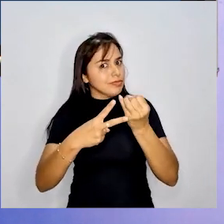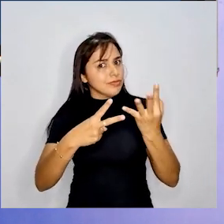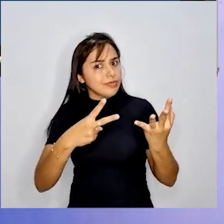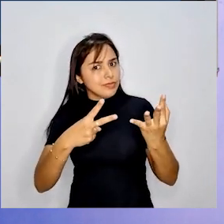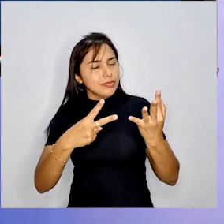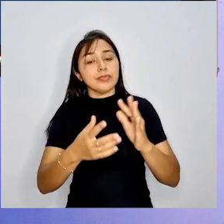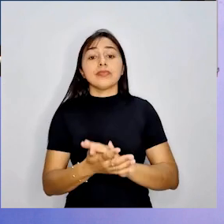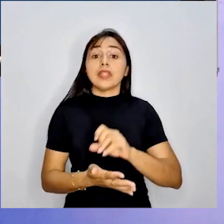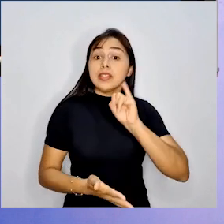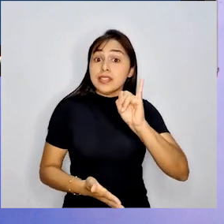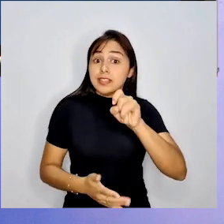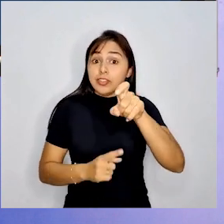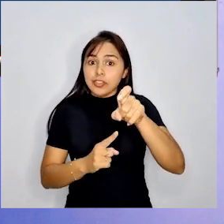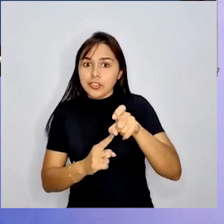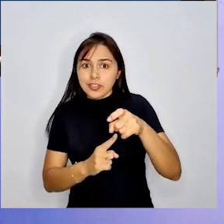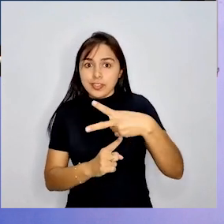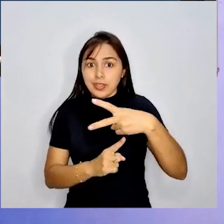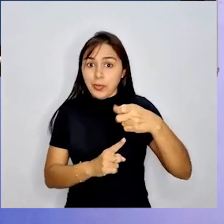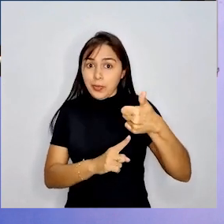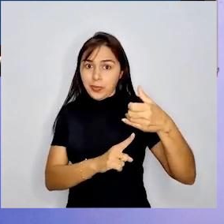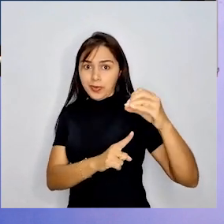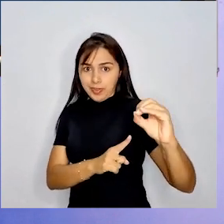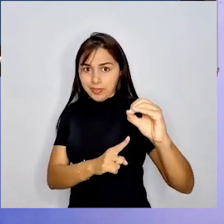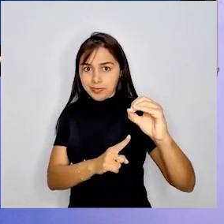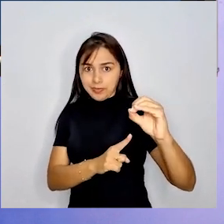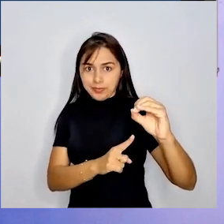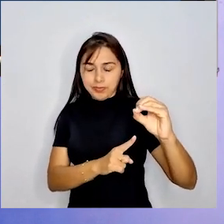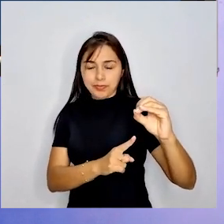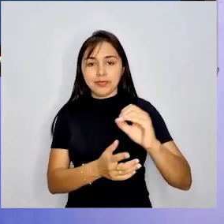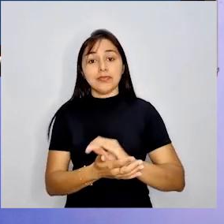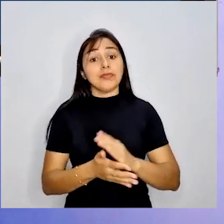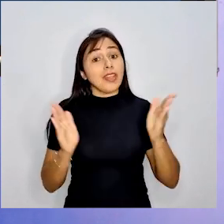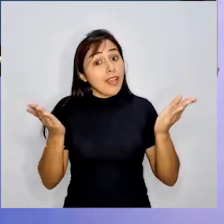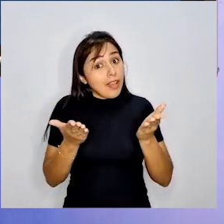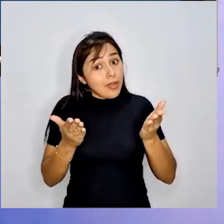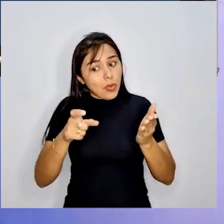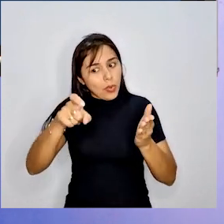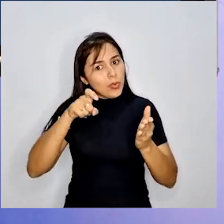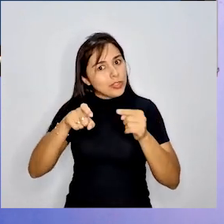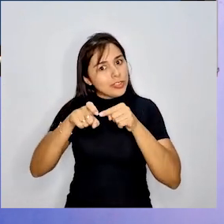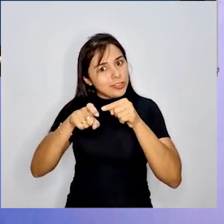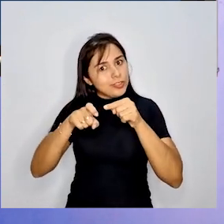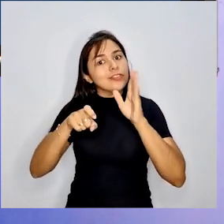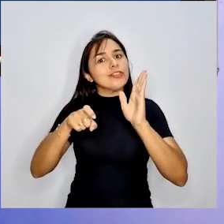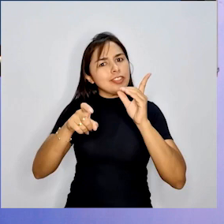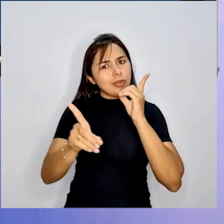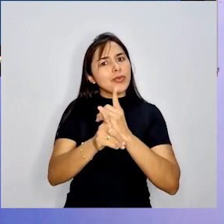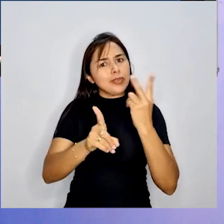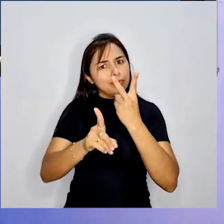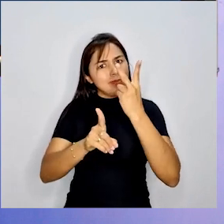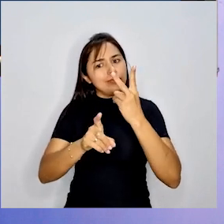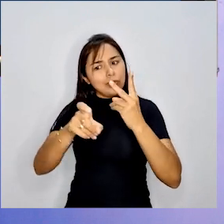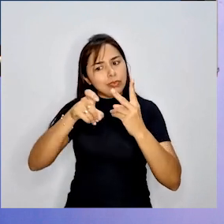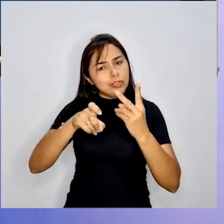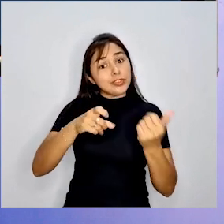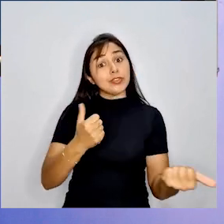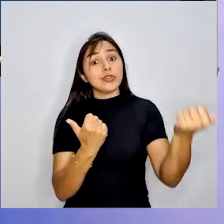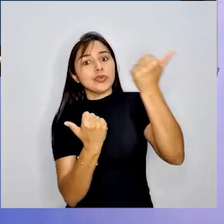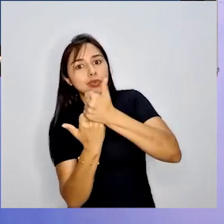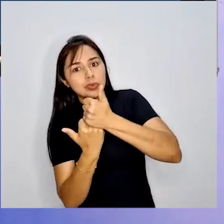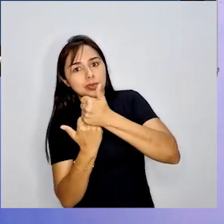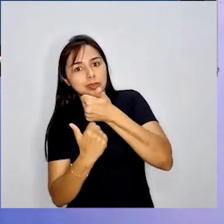anterior que x é igual a 10, representando 10 graus. Então, vamos substituir x em cada uma dessas equações.